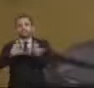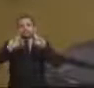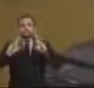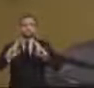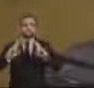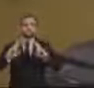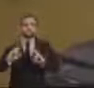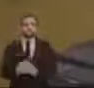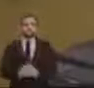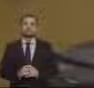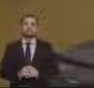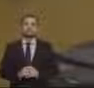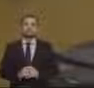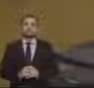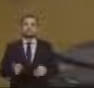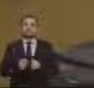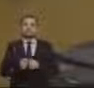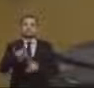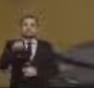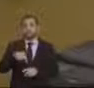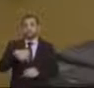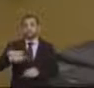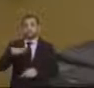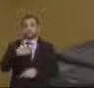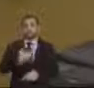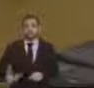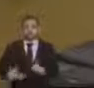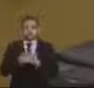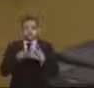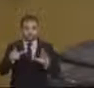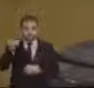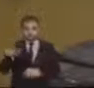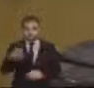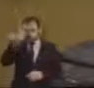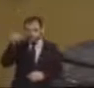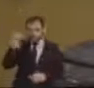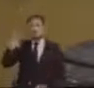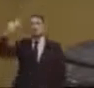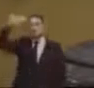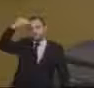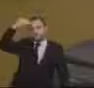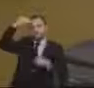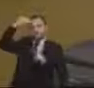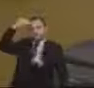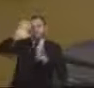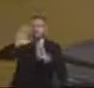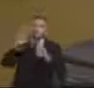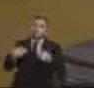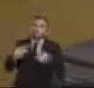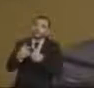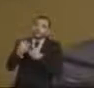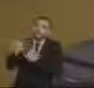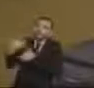e também, em um regime democrático, ninguém é culpado antes que transcorra o